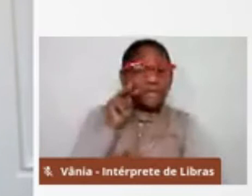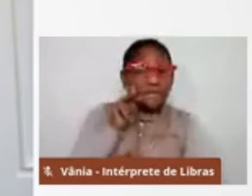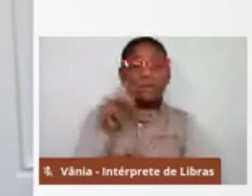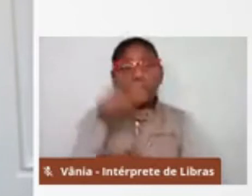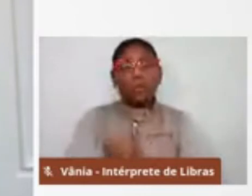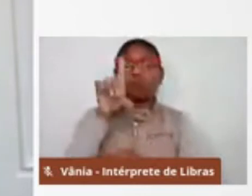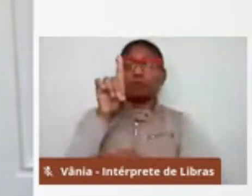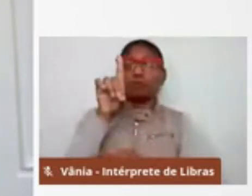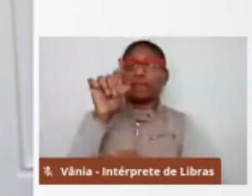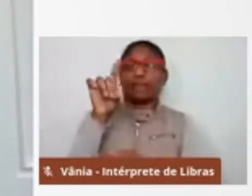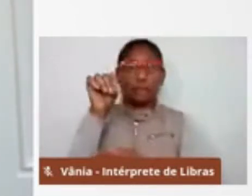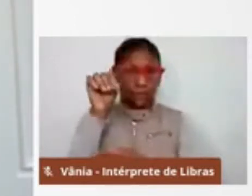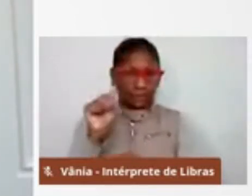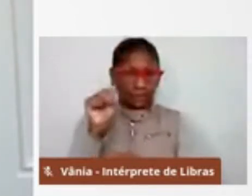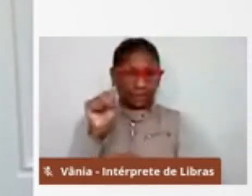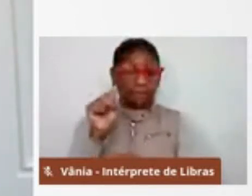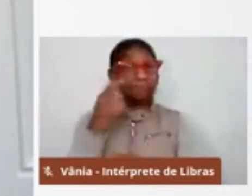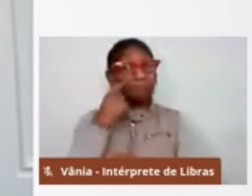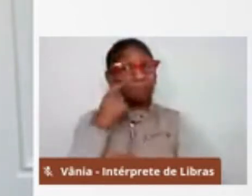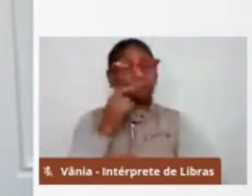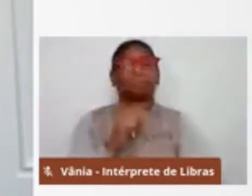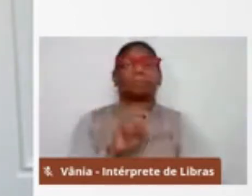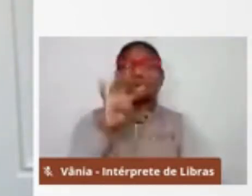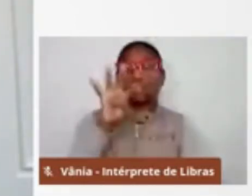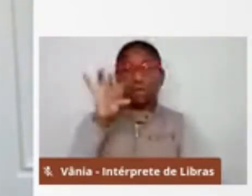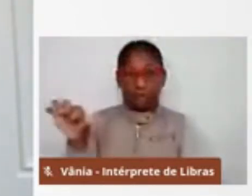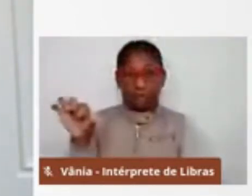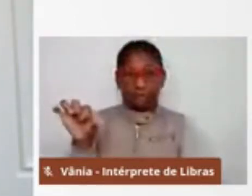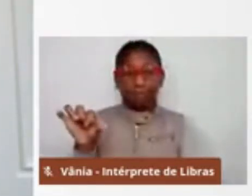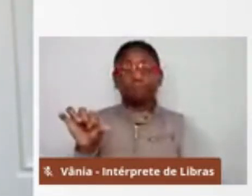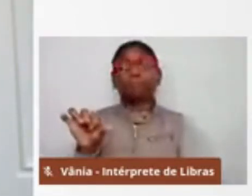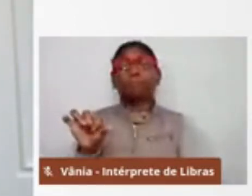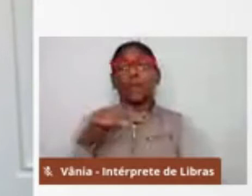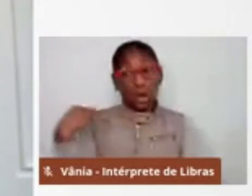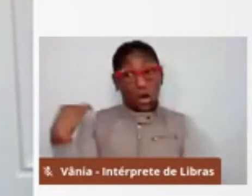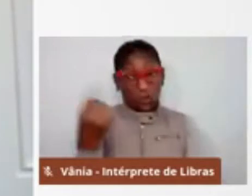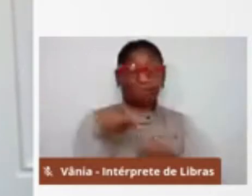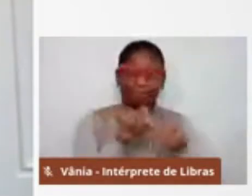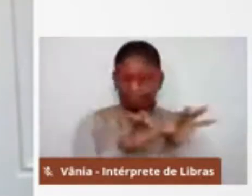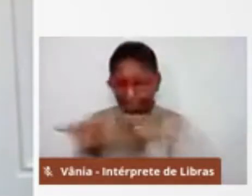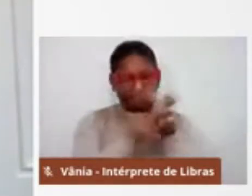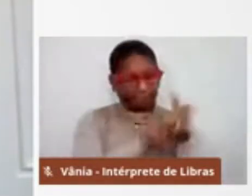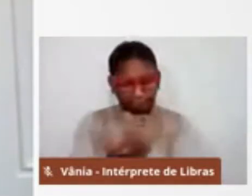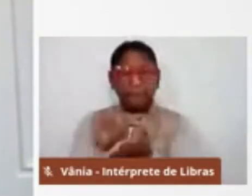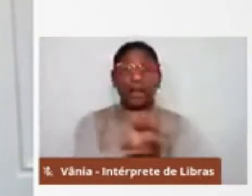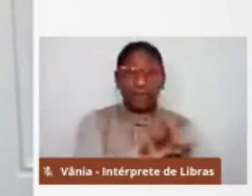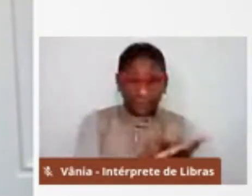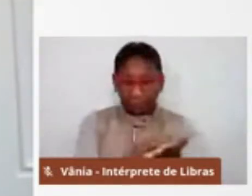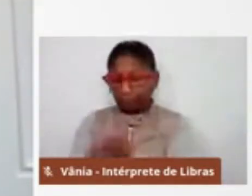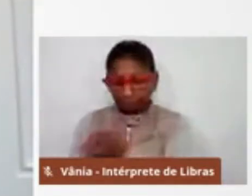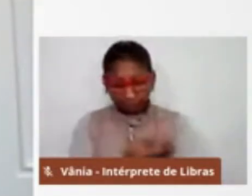seus municípios, sendo que fizemos a análise com a decisão que nós vamos